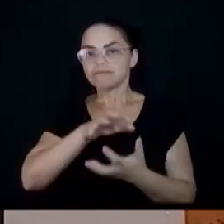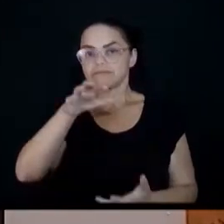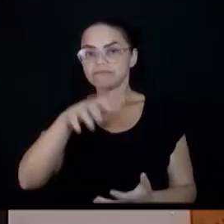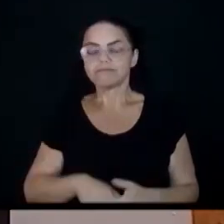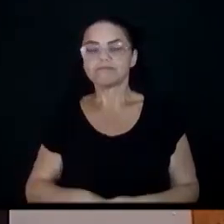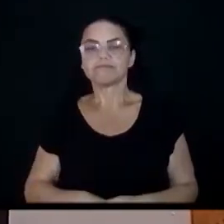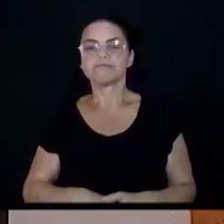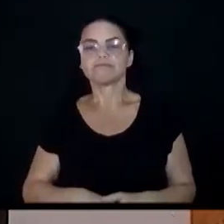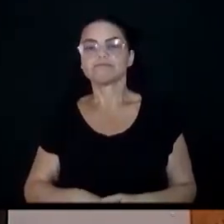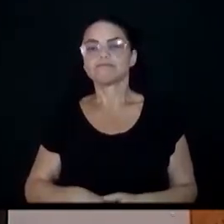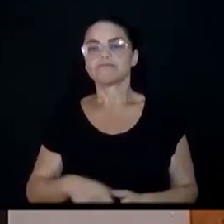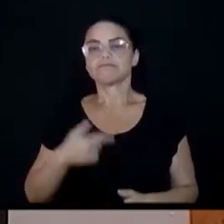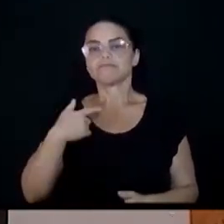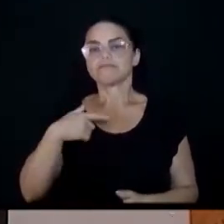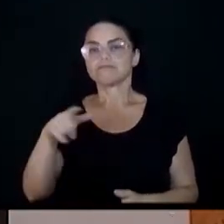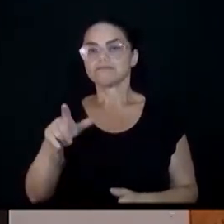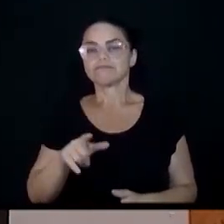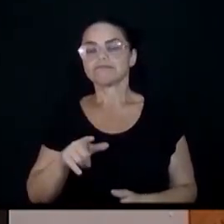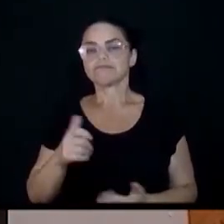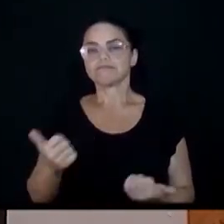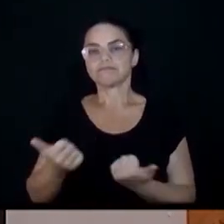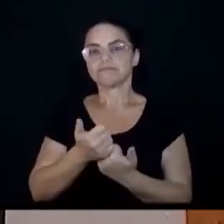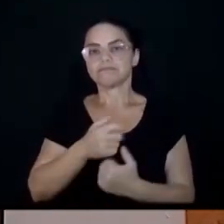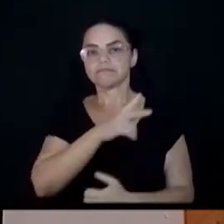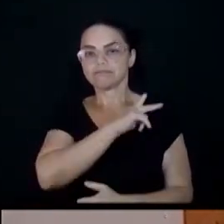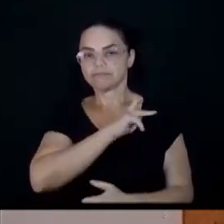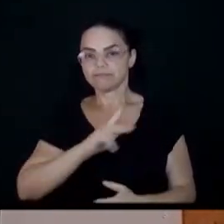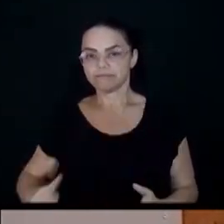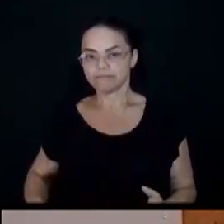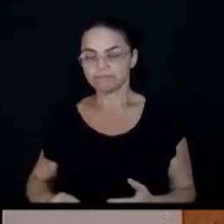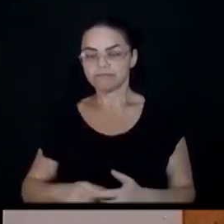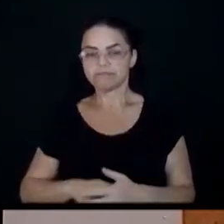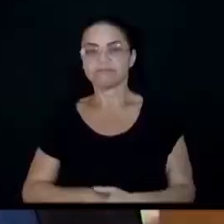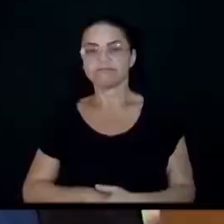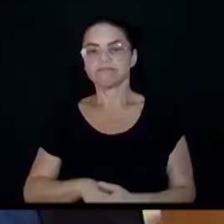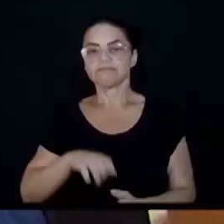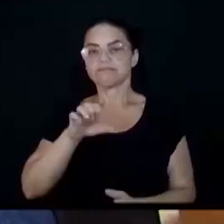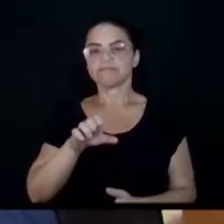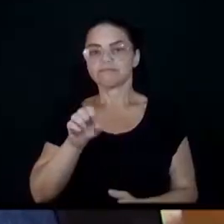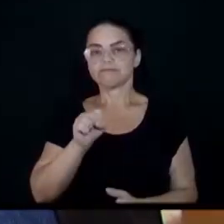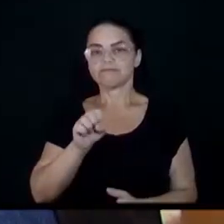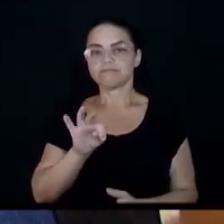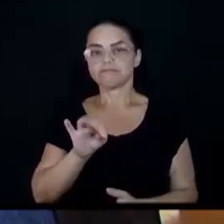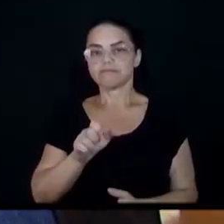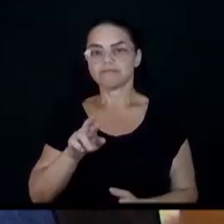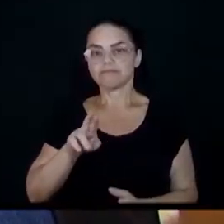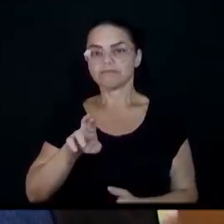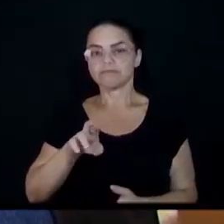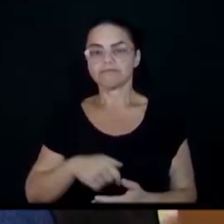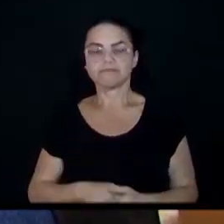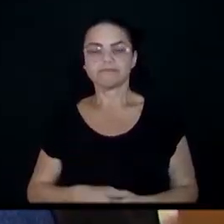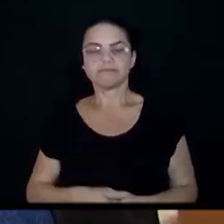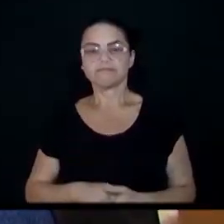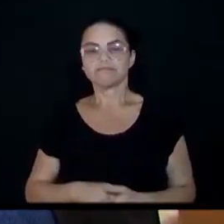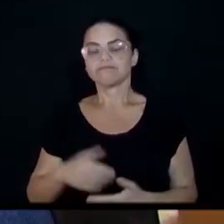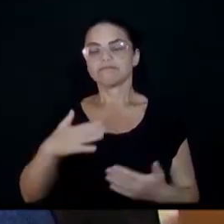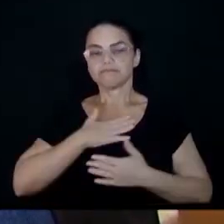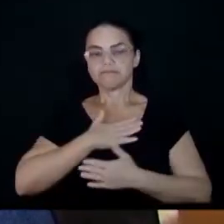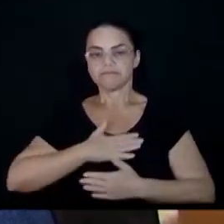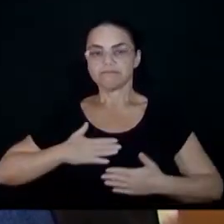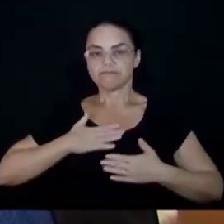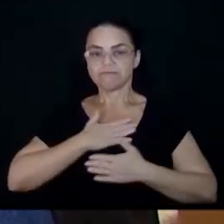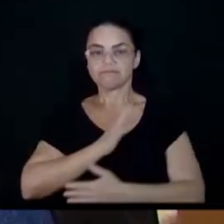a vice-presidente Esther Duarte Gonçalves. Esther, uma satisfação a gente conhecer um pouco